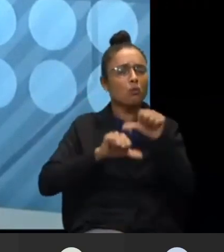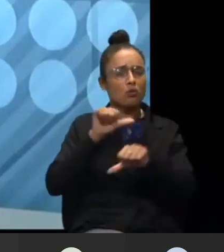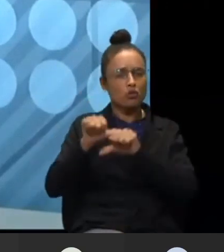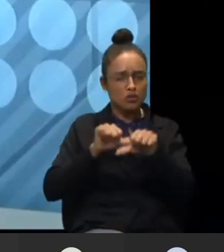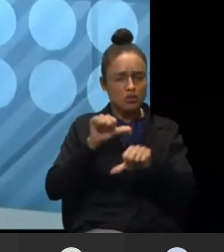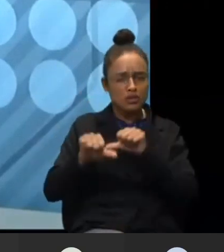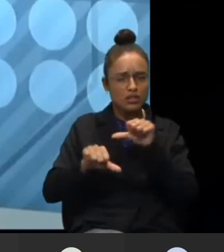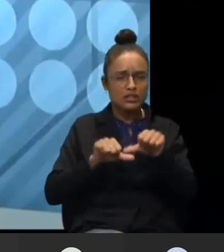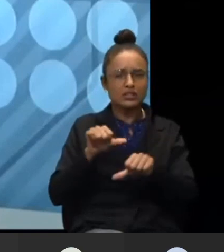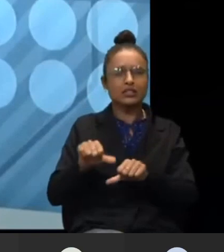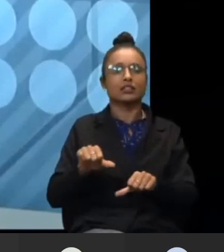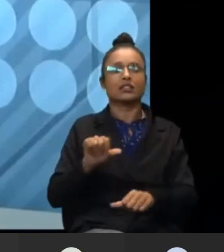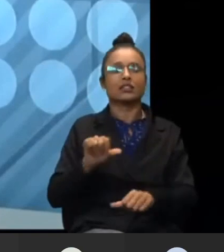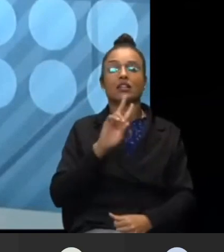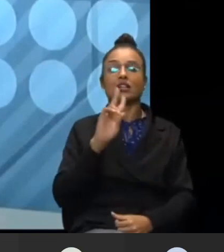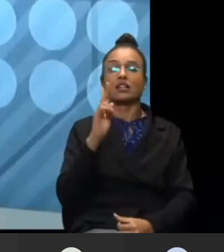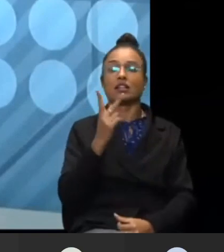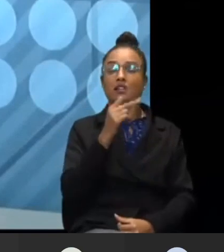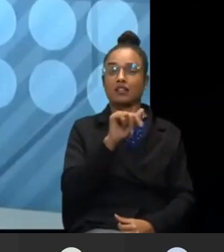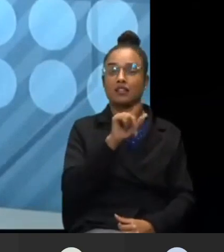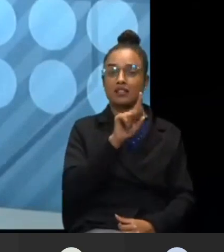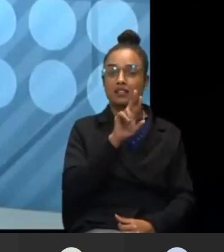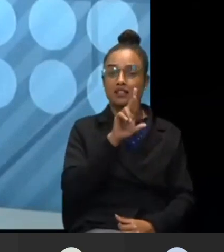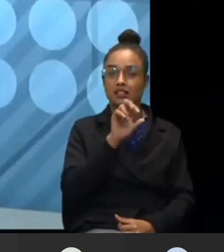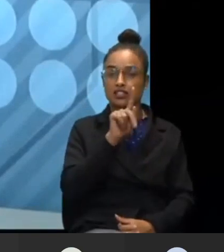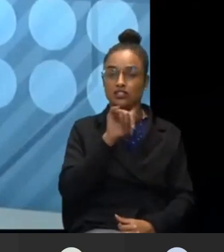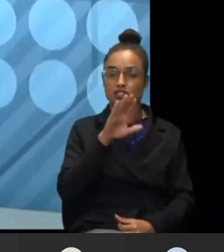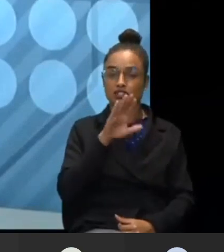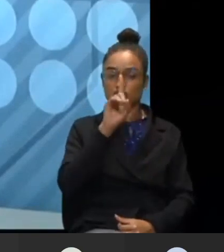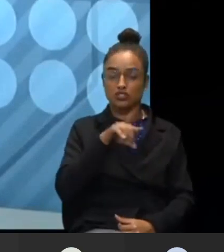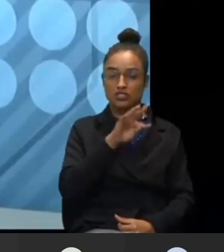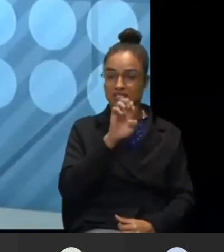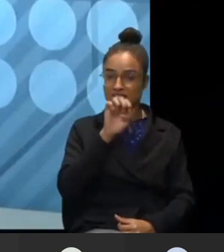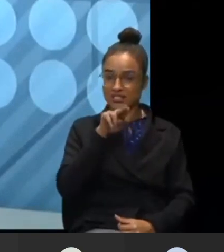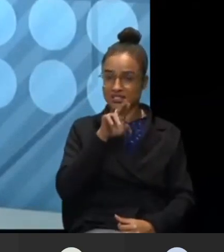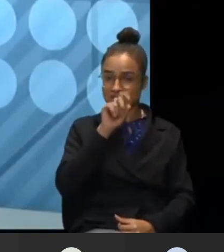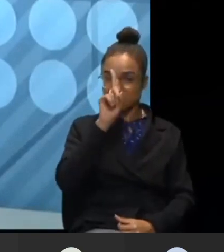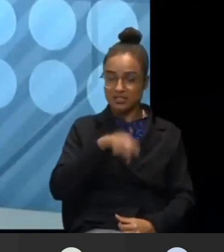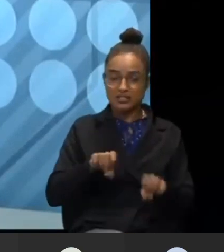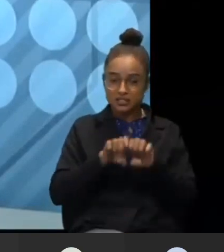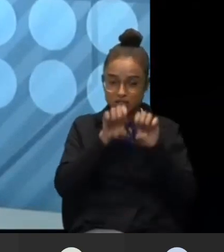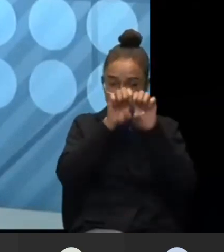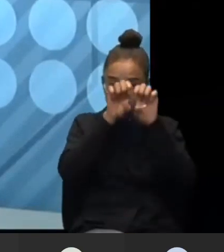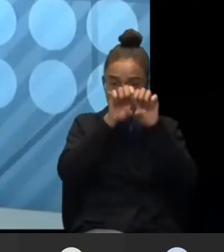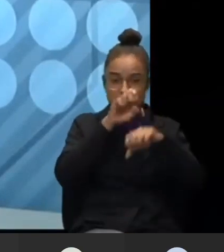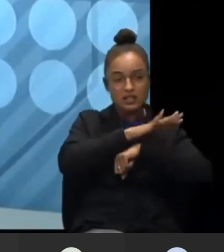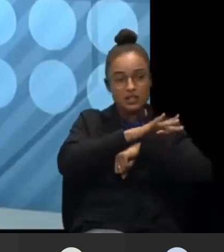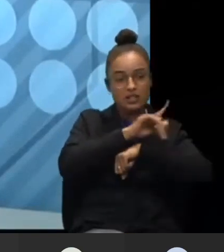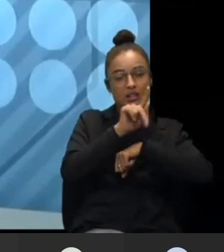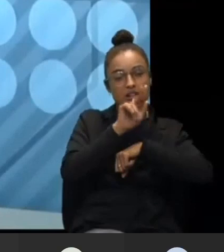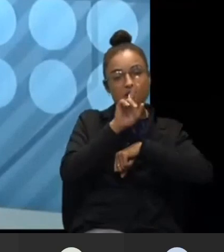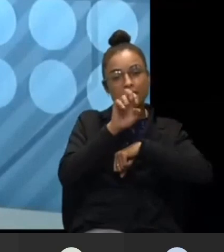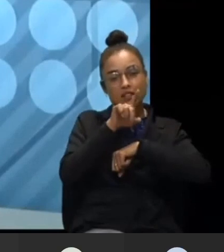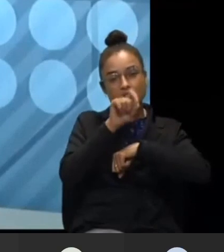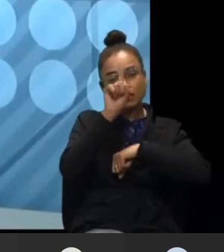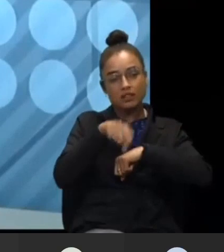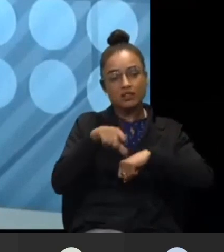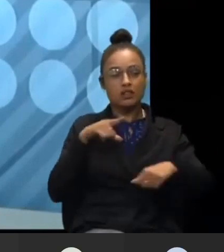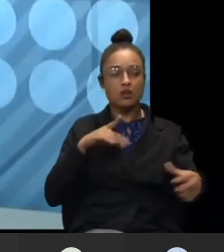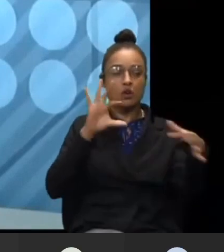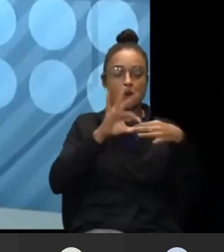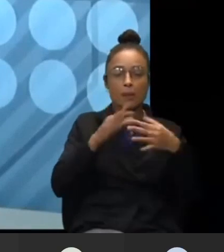cis para trans, também ocorre essa mudança na estrutura desses ácidos graxos, que eles passam a ser